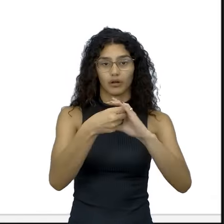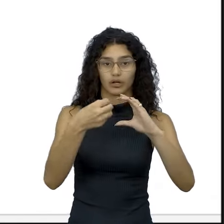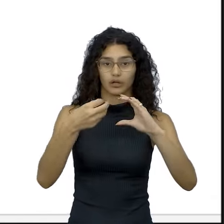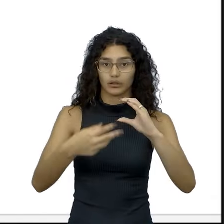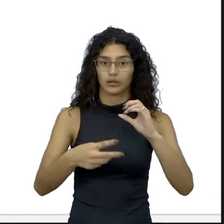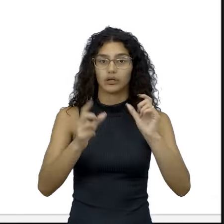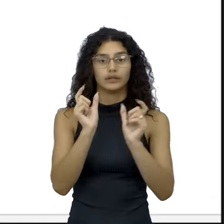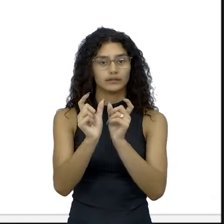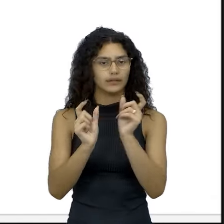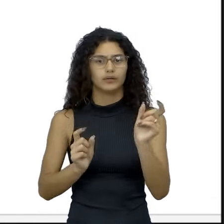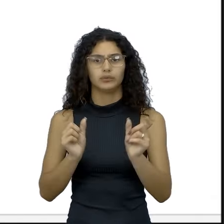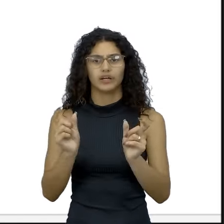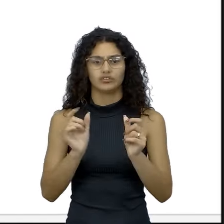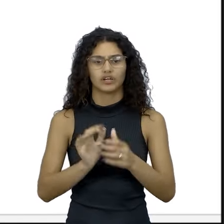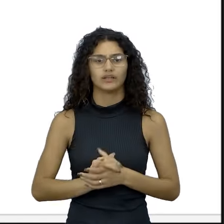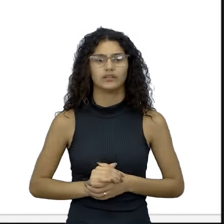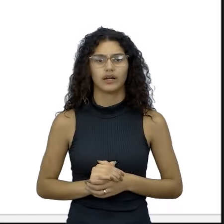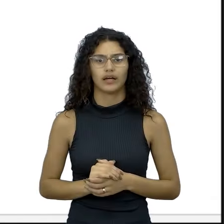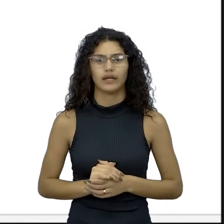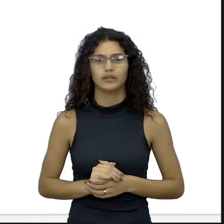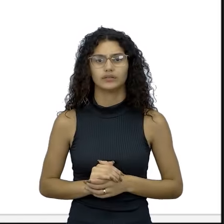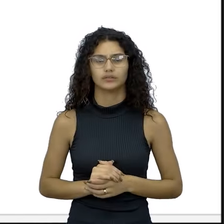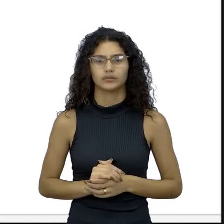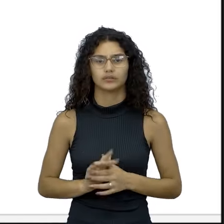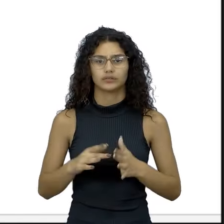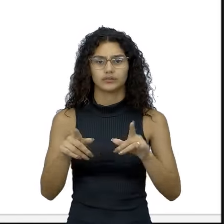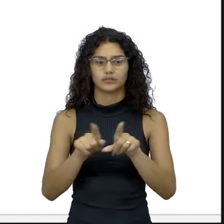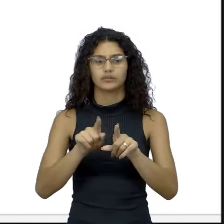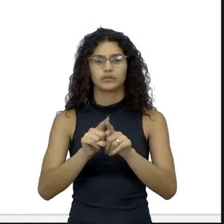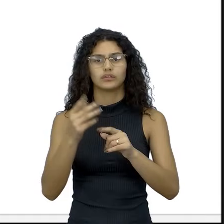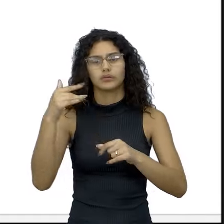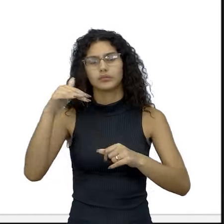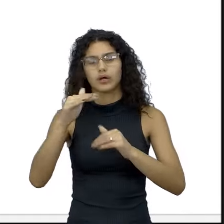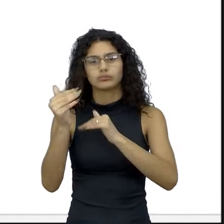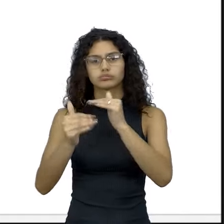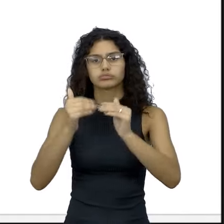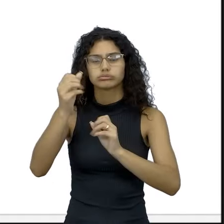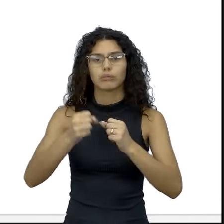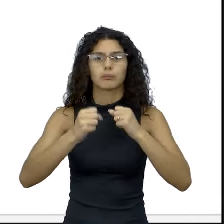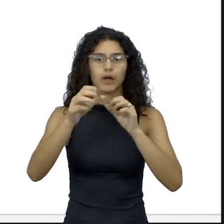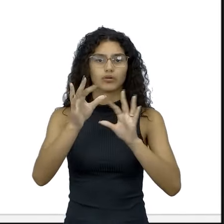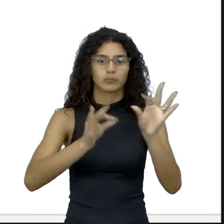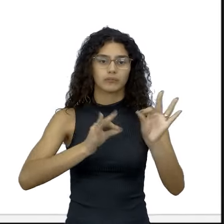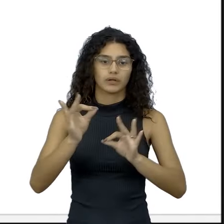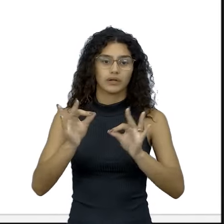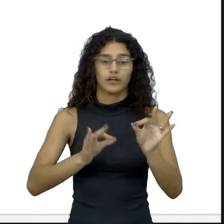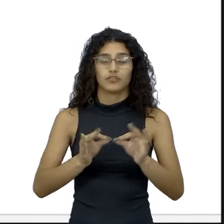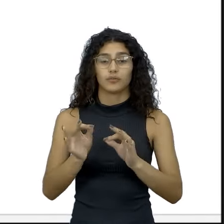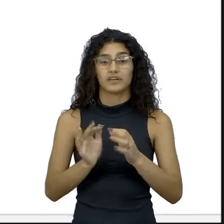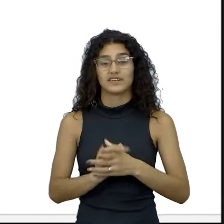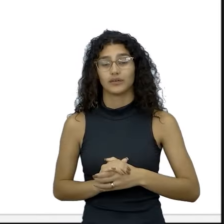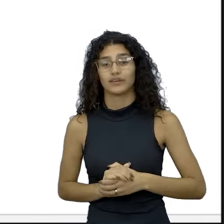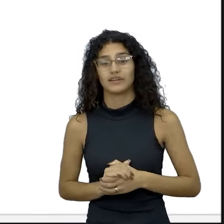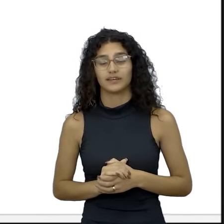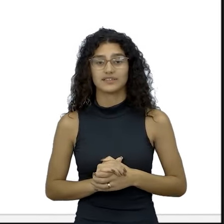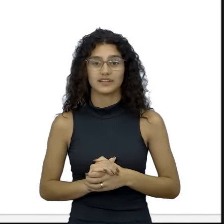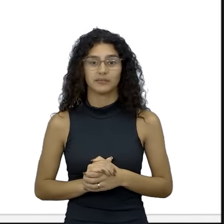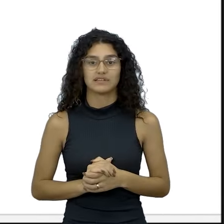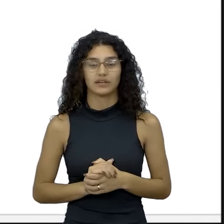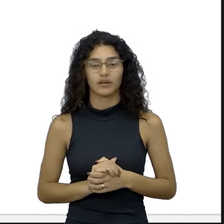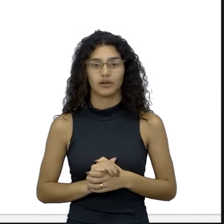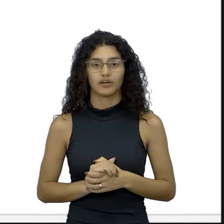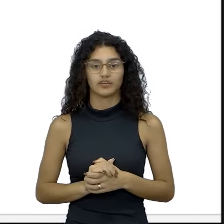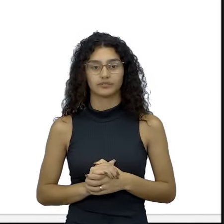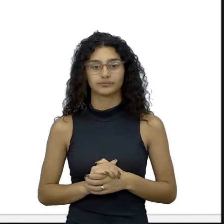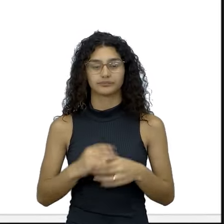dos verbetes de curiosidade. E permite, né, que mais adiante eles possam planejar e produzir texto do gênero. Então, essa é a aula